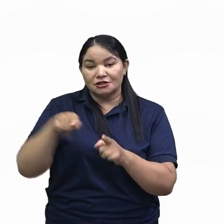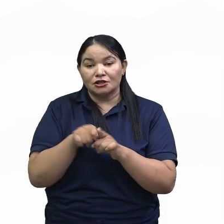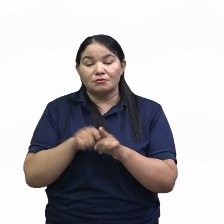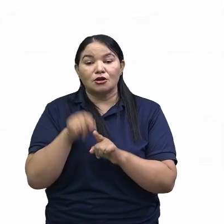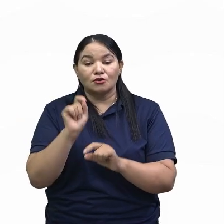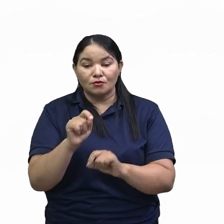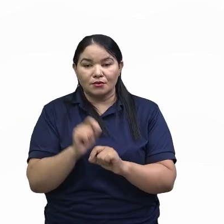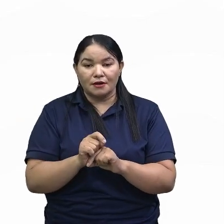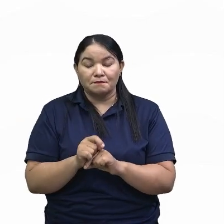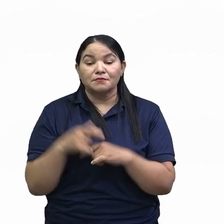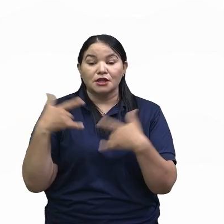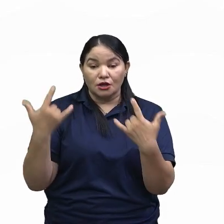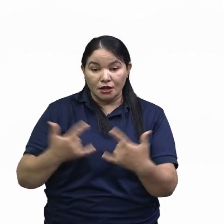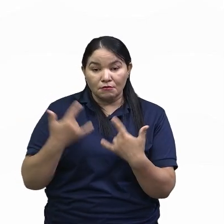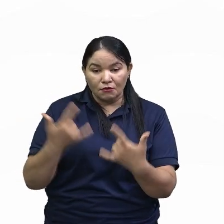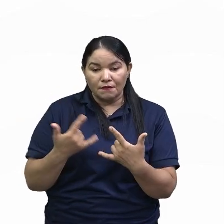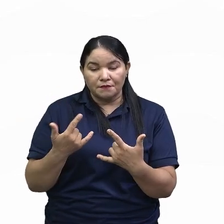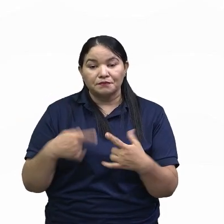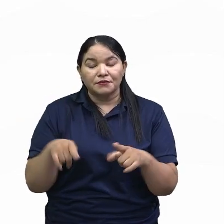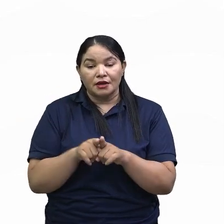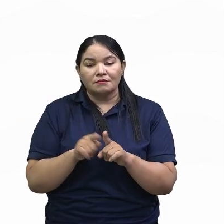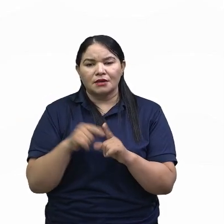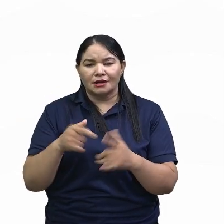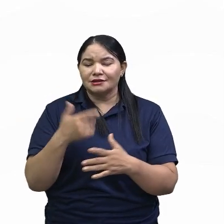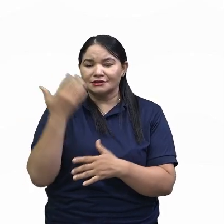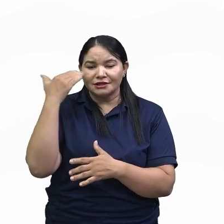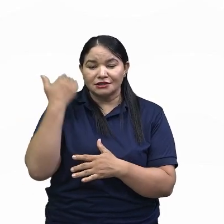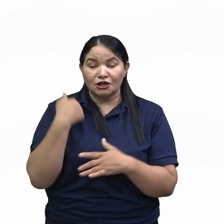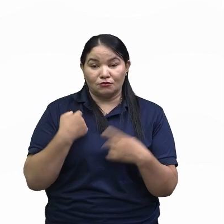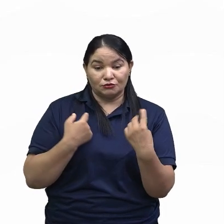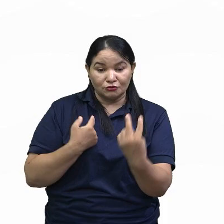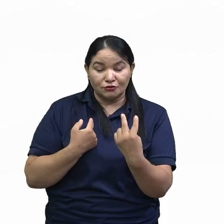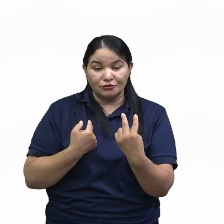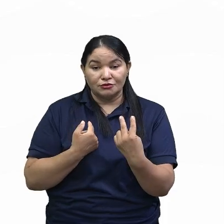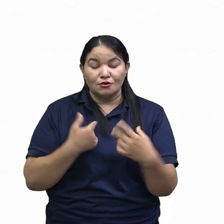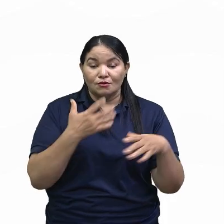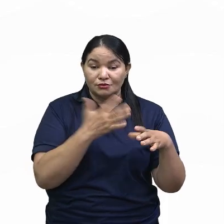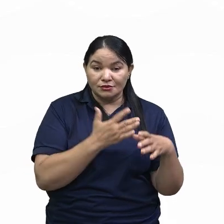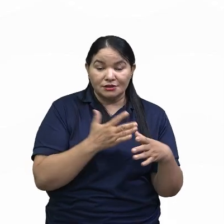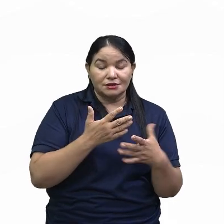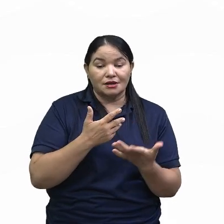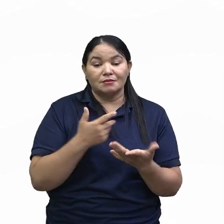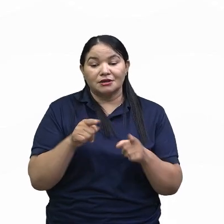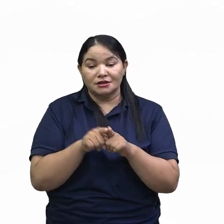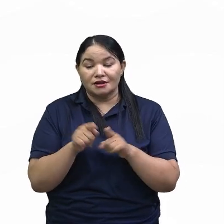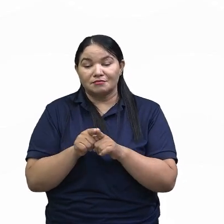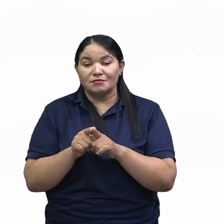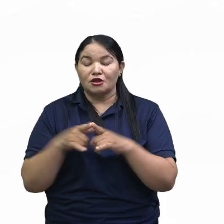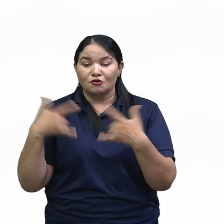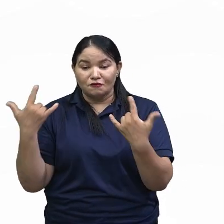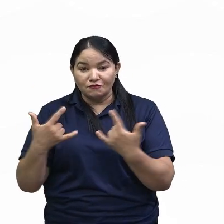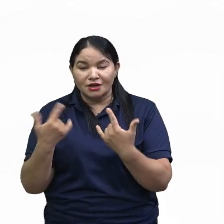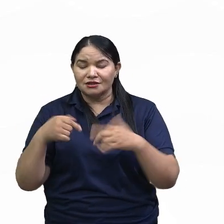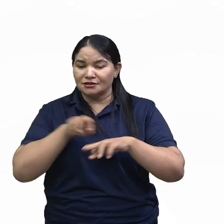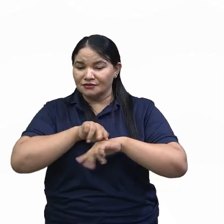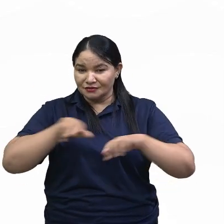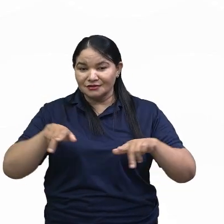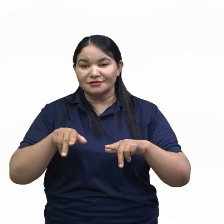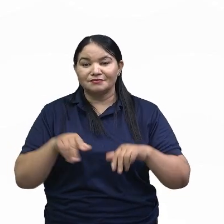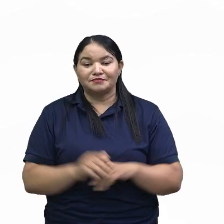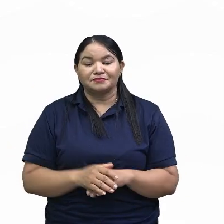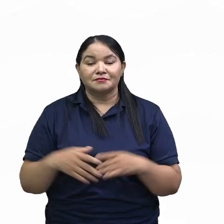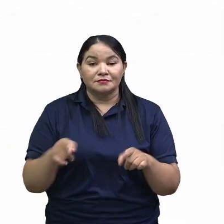hop, para a gente entender, né, com o samba e o funk, como nós temos essa diversidade. E como que isso